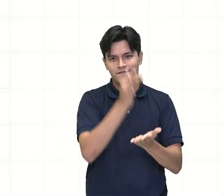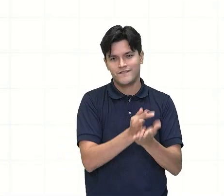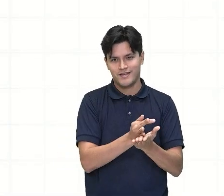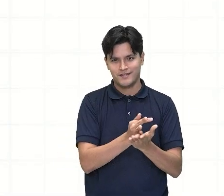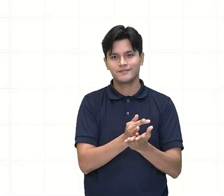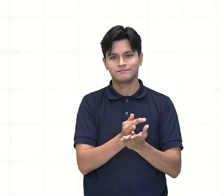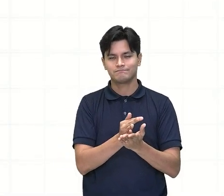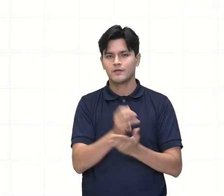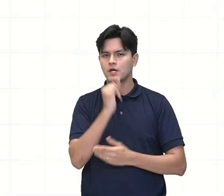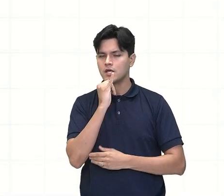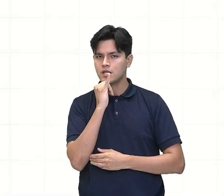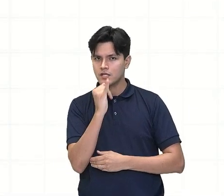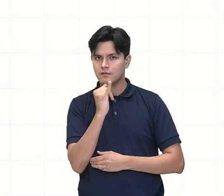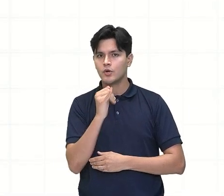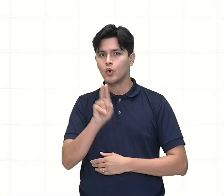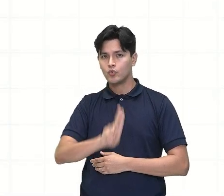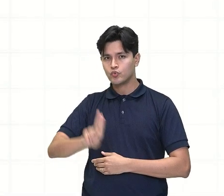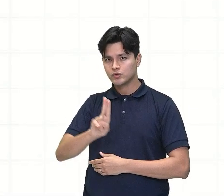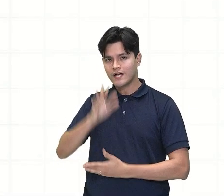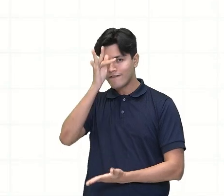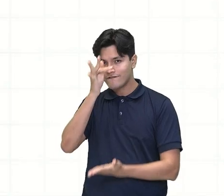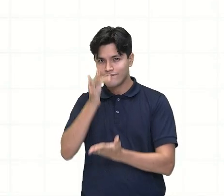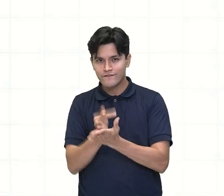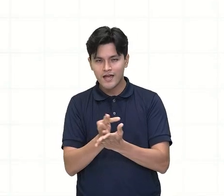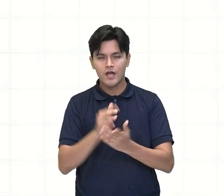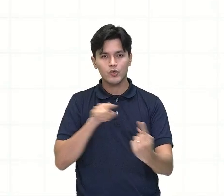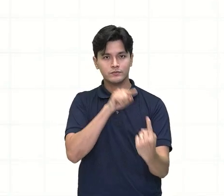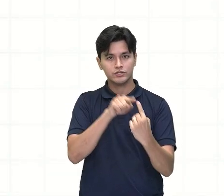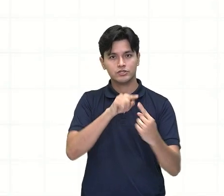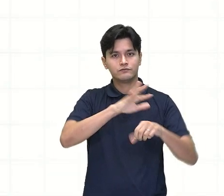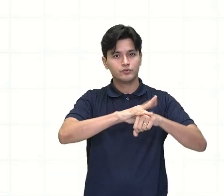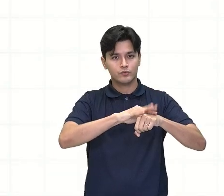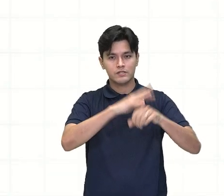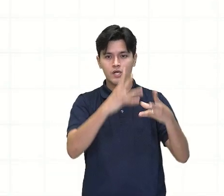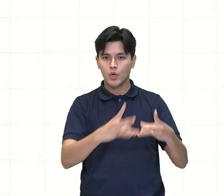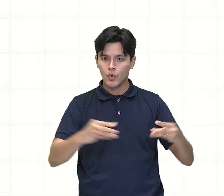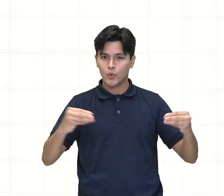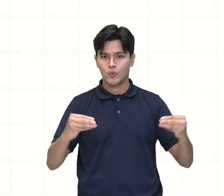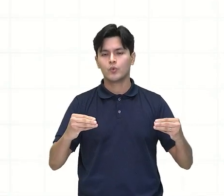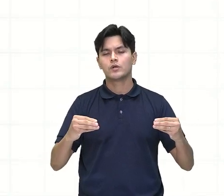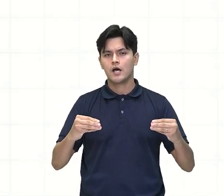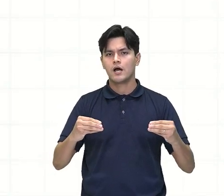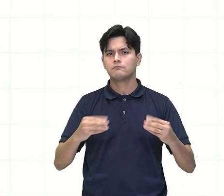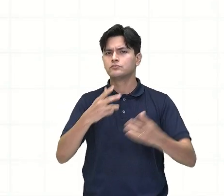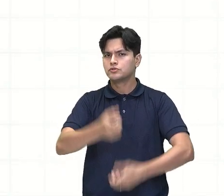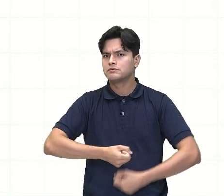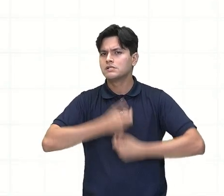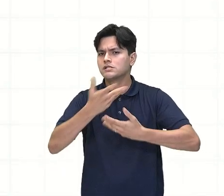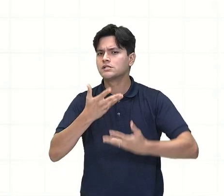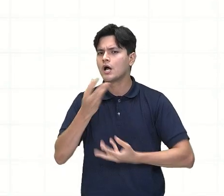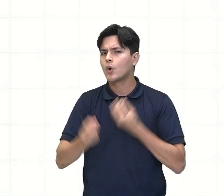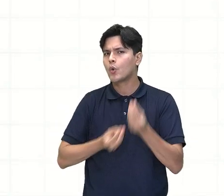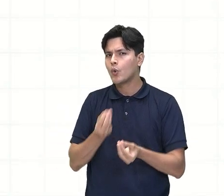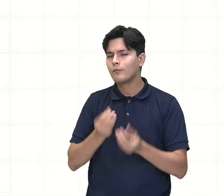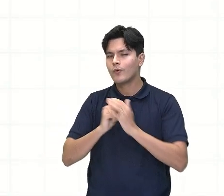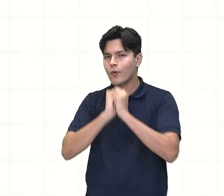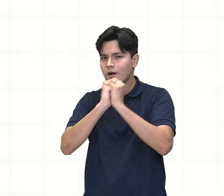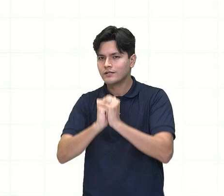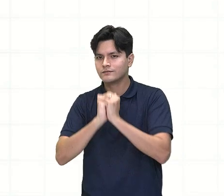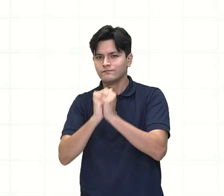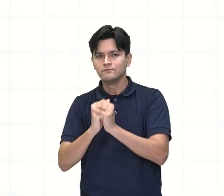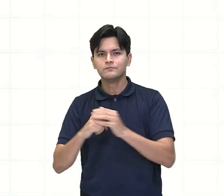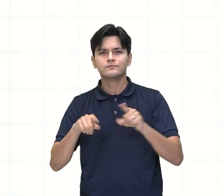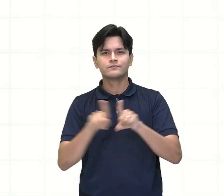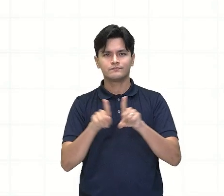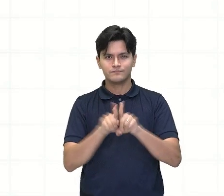cura pela fé é uma crença central, sendo manifestada nas práticas de oração, de intercessão e também nos sacramentos, né?